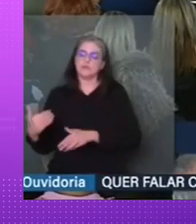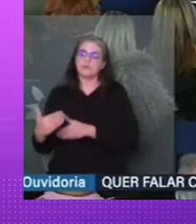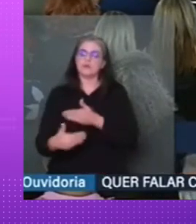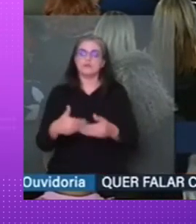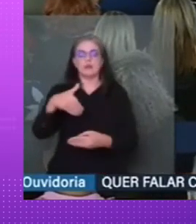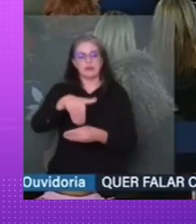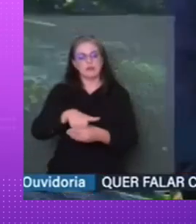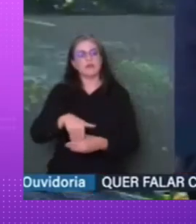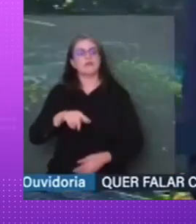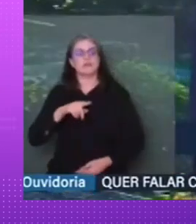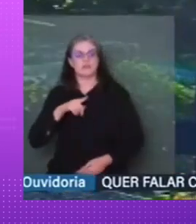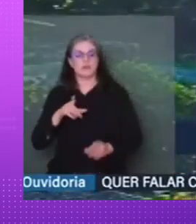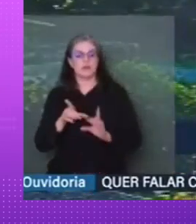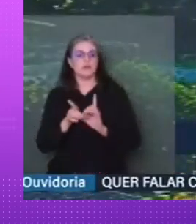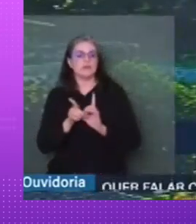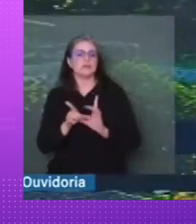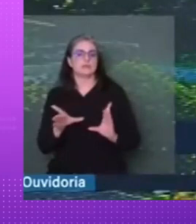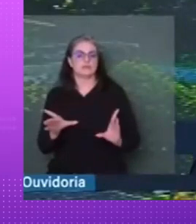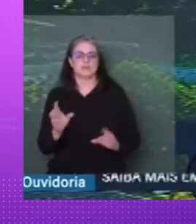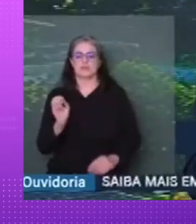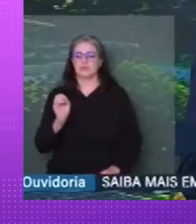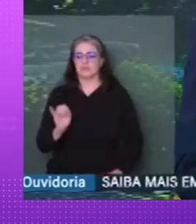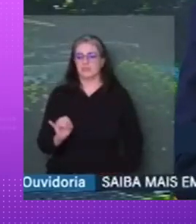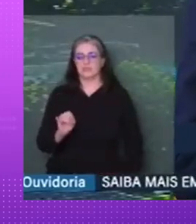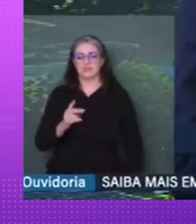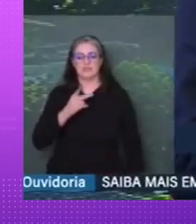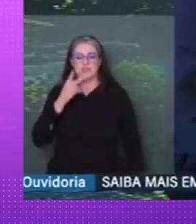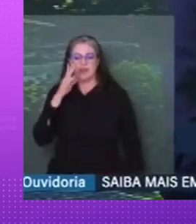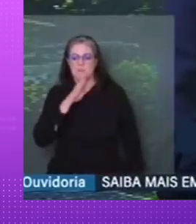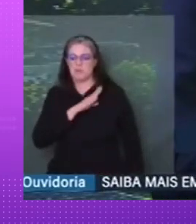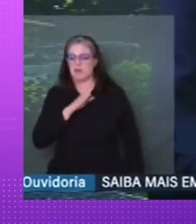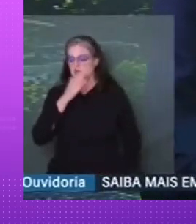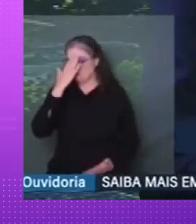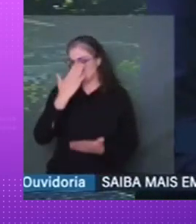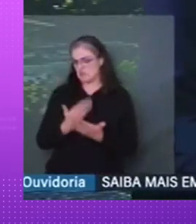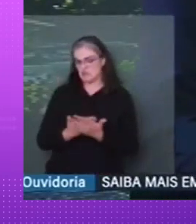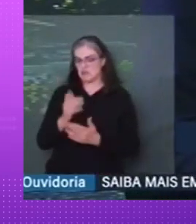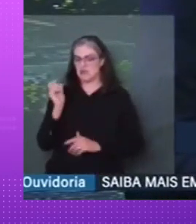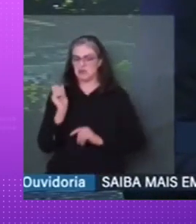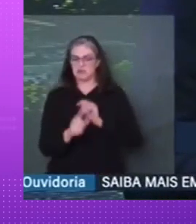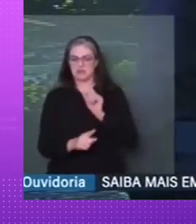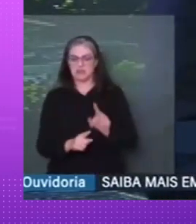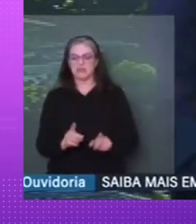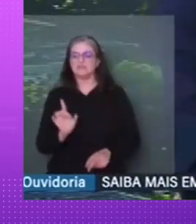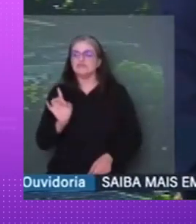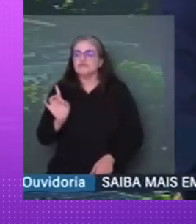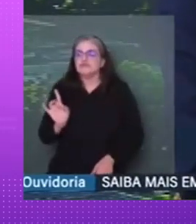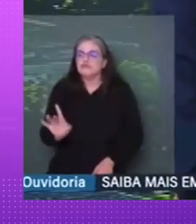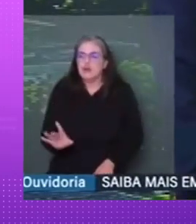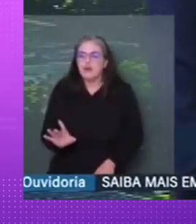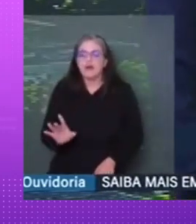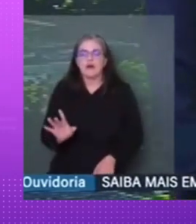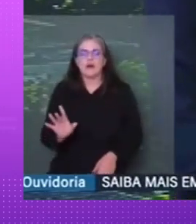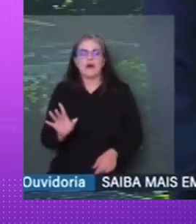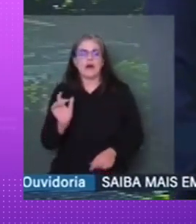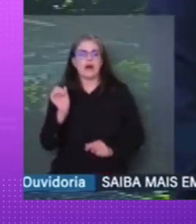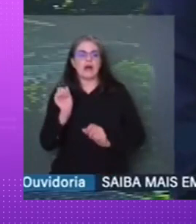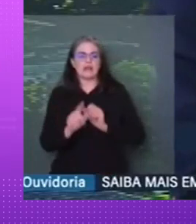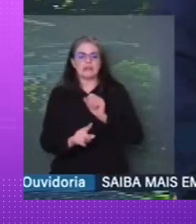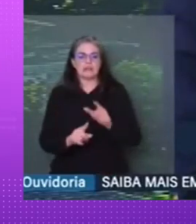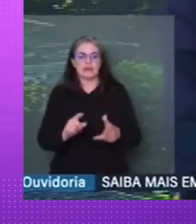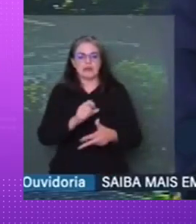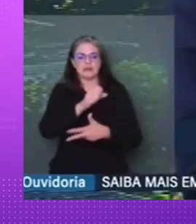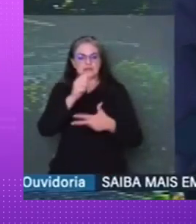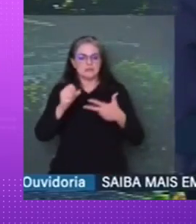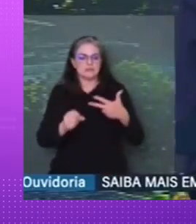do prédio. Ninguém entendeu nada aquela ação do G. Dias. Até hoje a gente se pergunta, o que ele